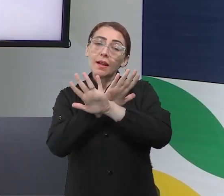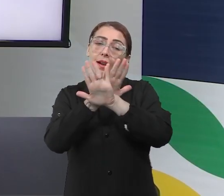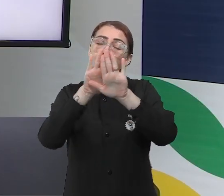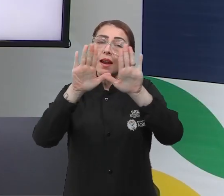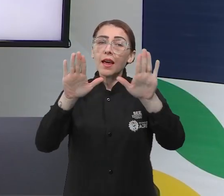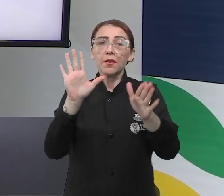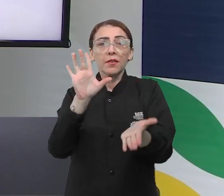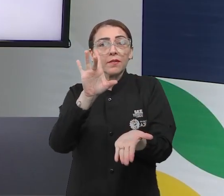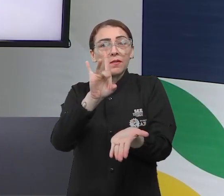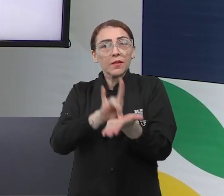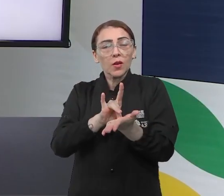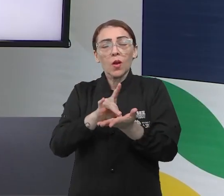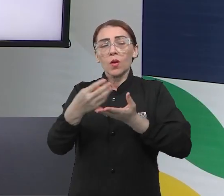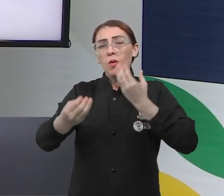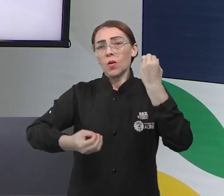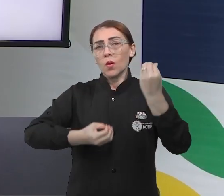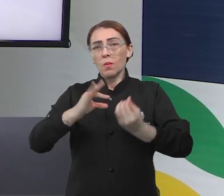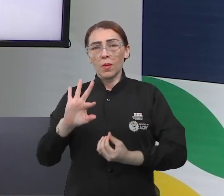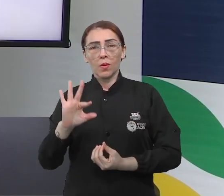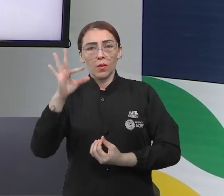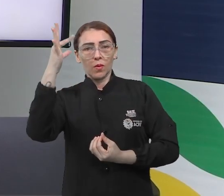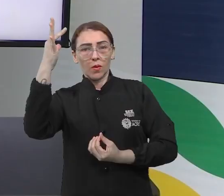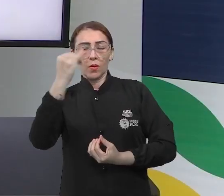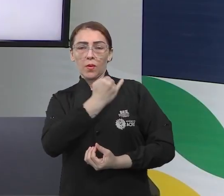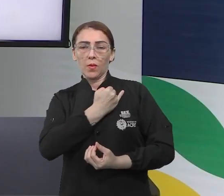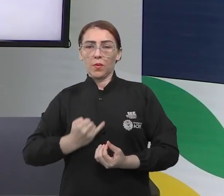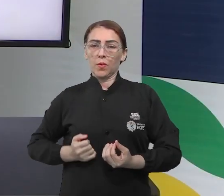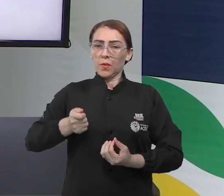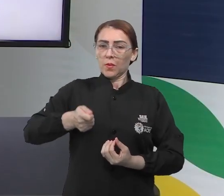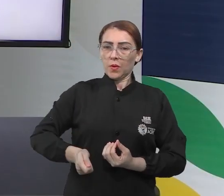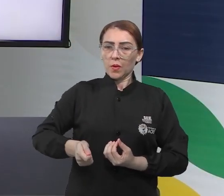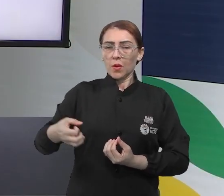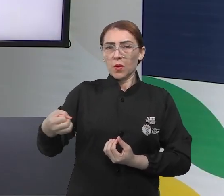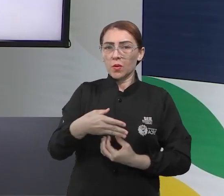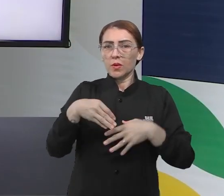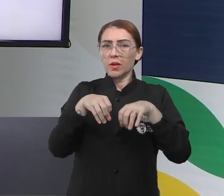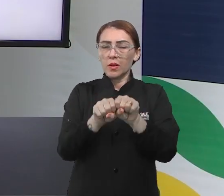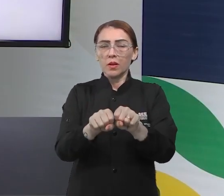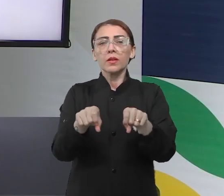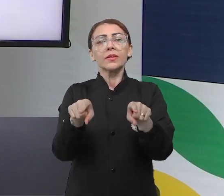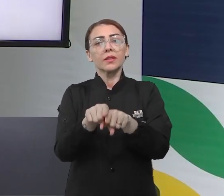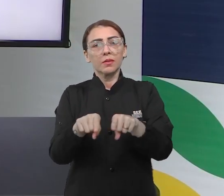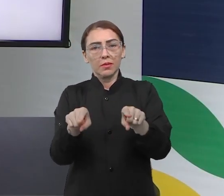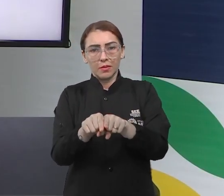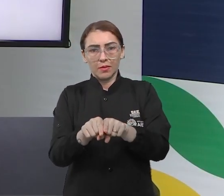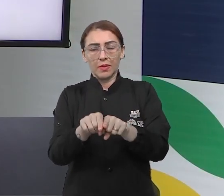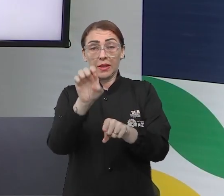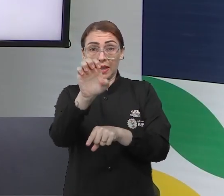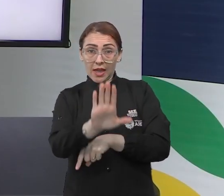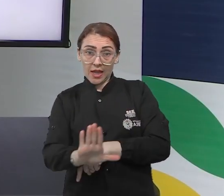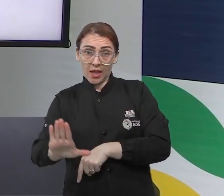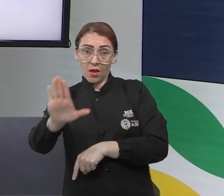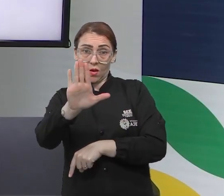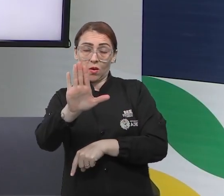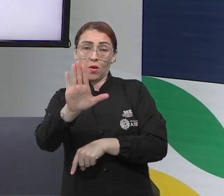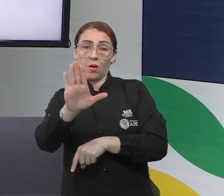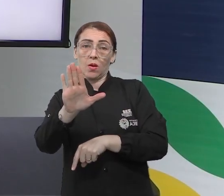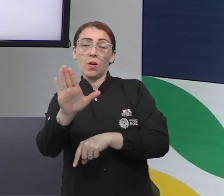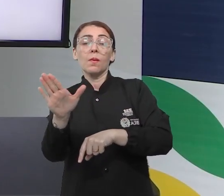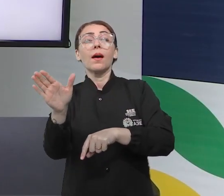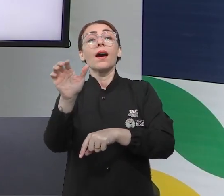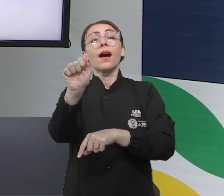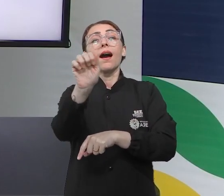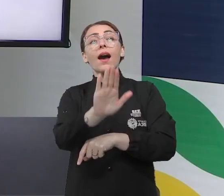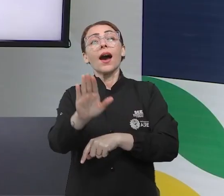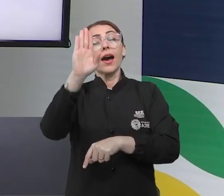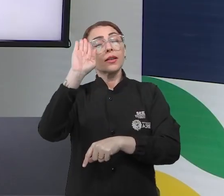de fato como ocorreu o imperialismo, o neocolonialismo da Europa sobre a Ásia